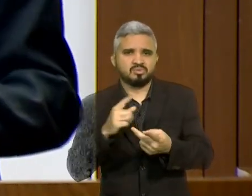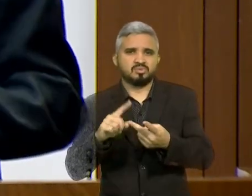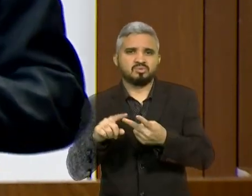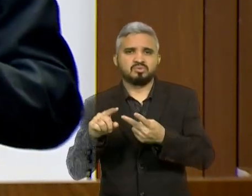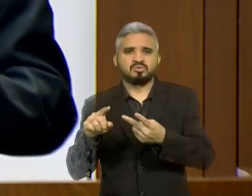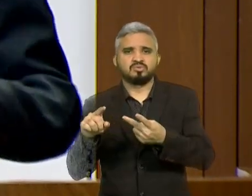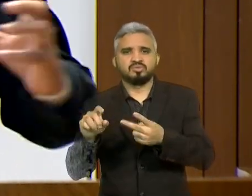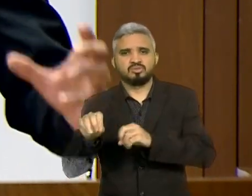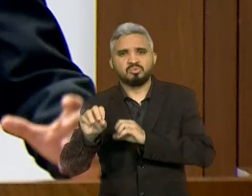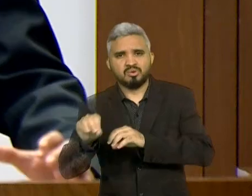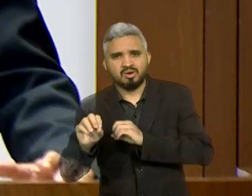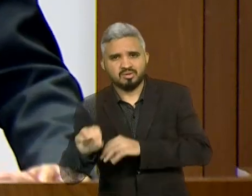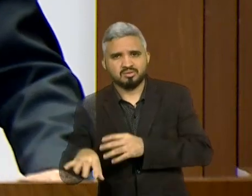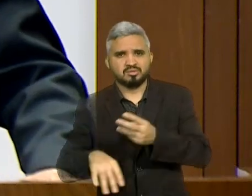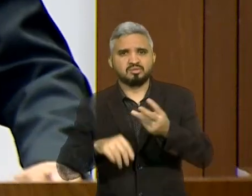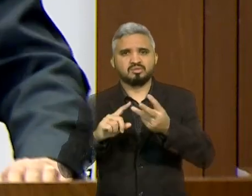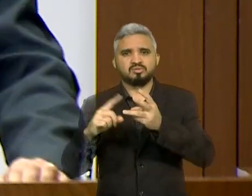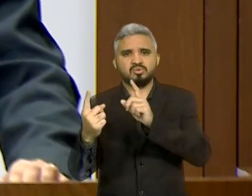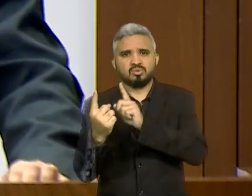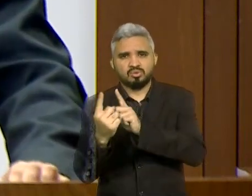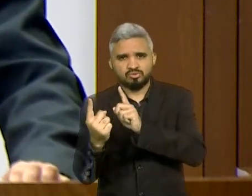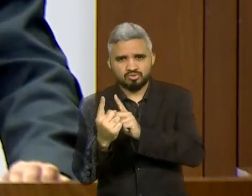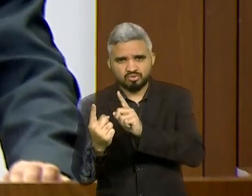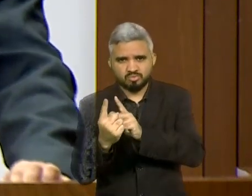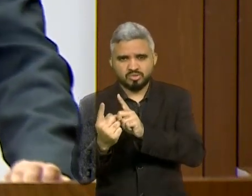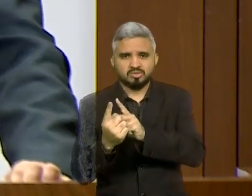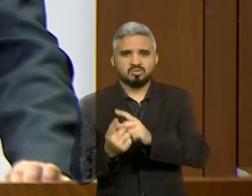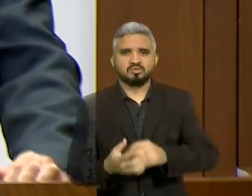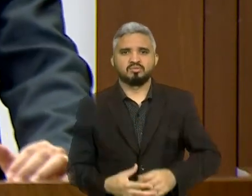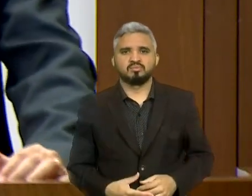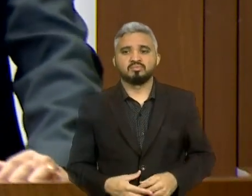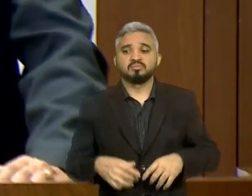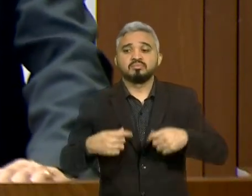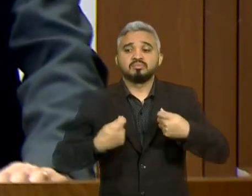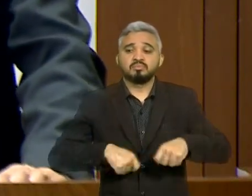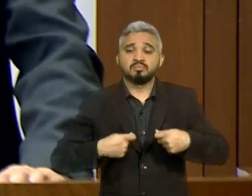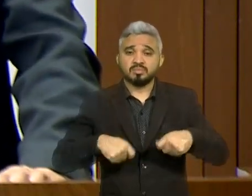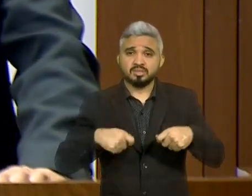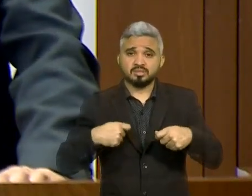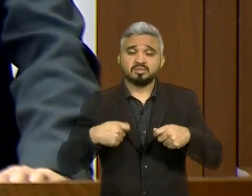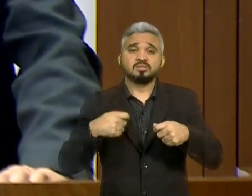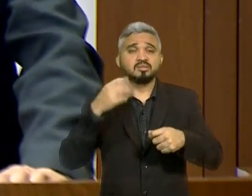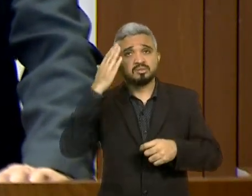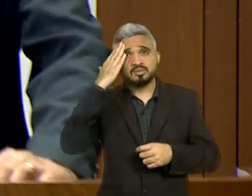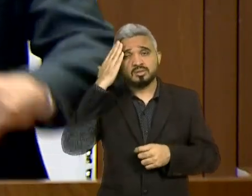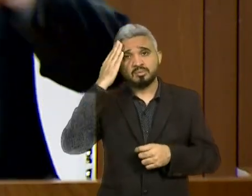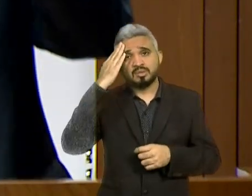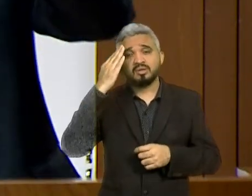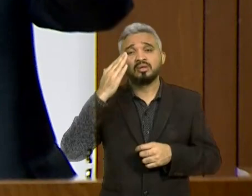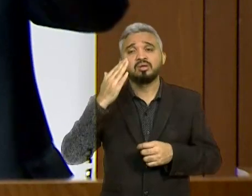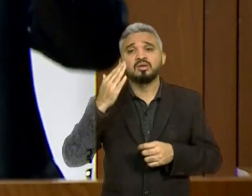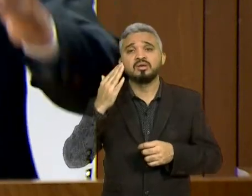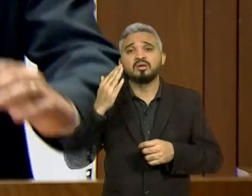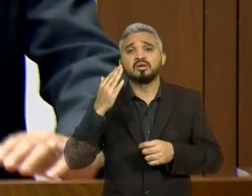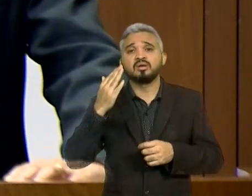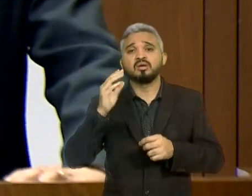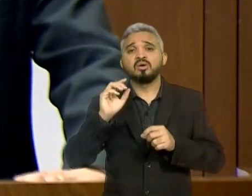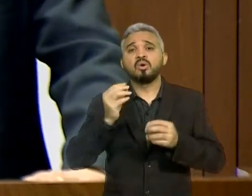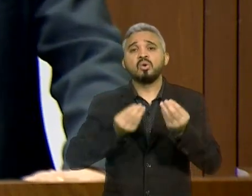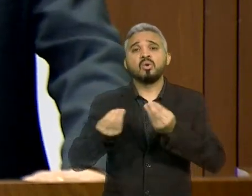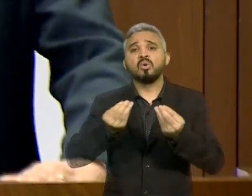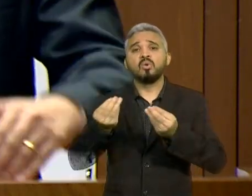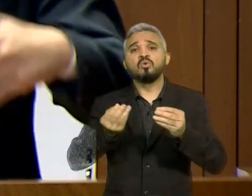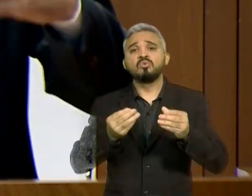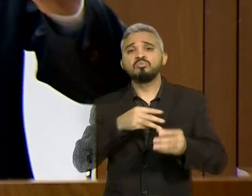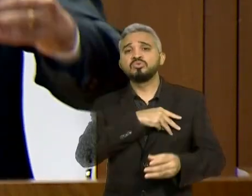para cá, a instituição mudou muito. A gente tem que se perguntar o que a gente quer do Ministério Público para o futuro. Que caminho a gente vai querer para o Ministério